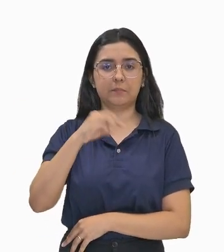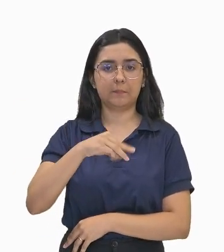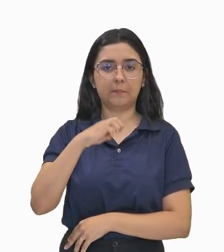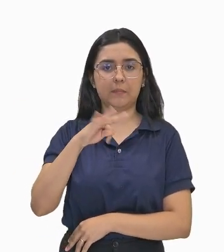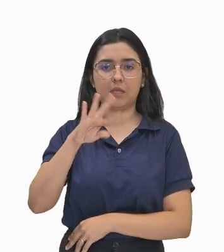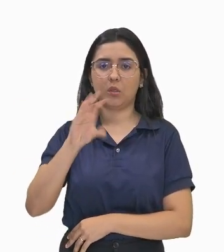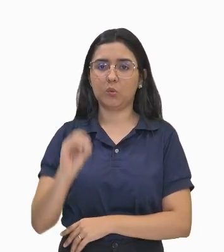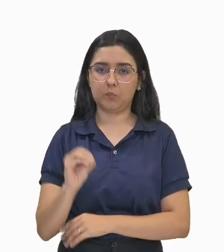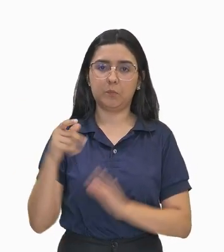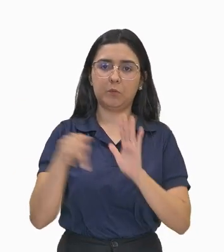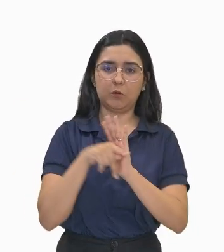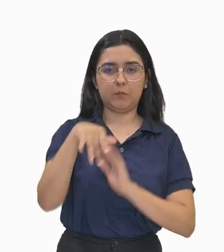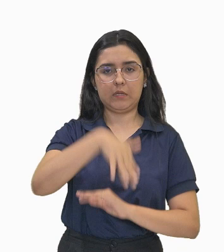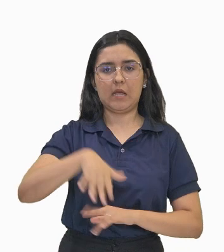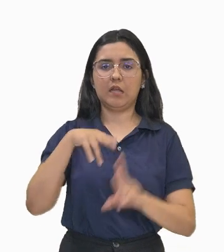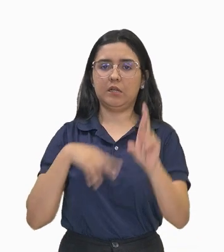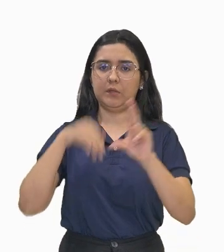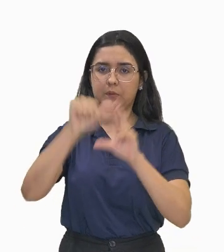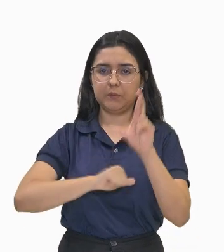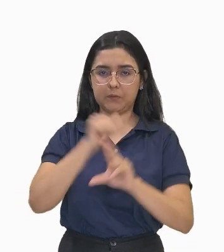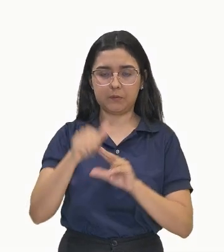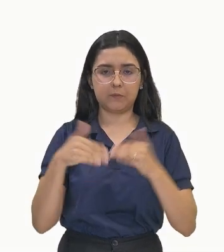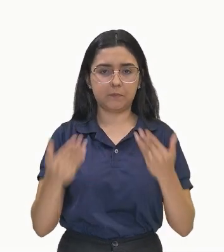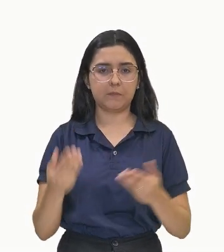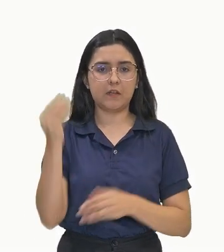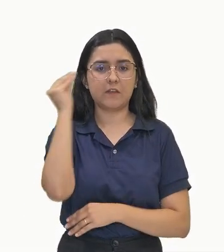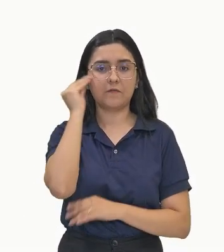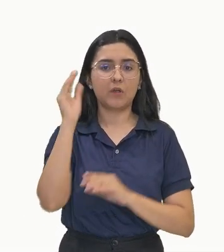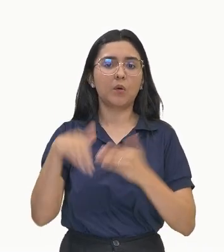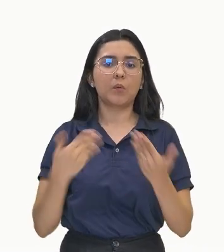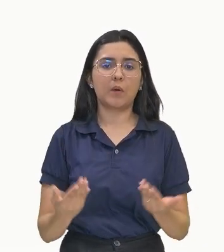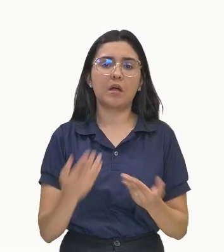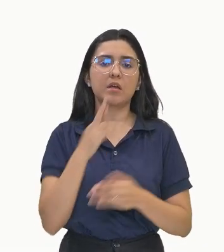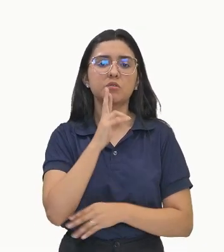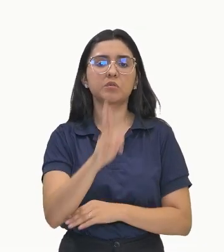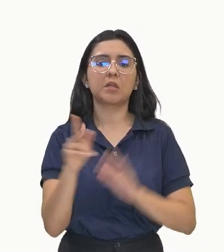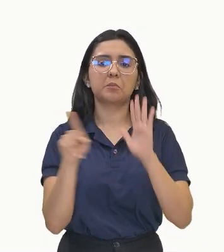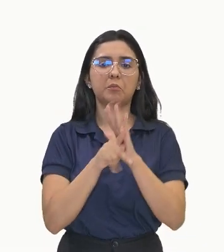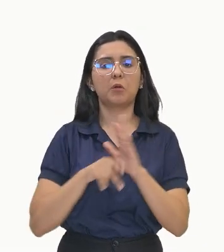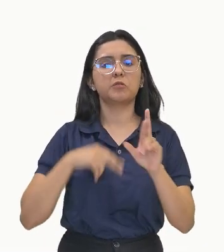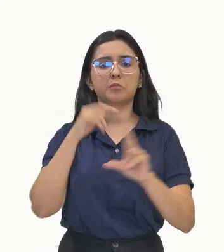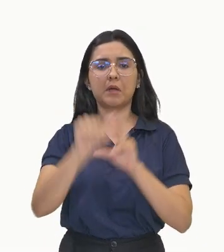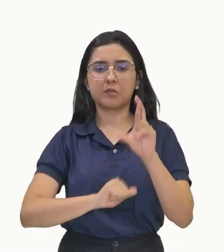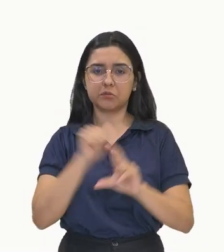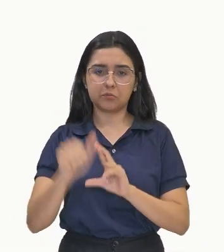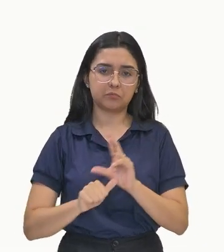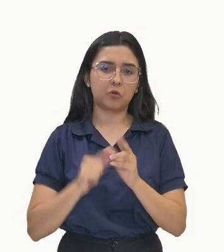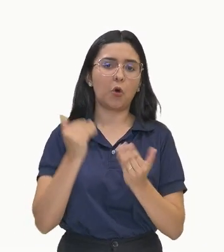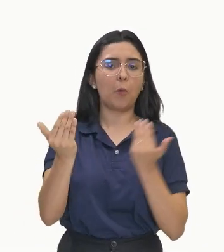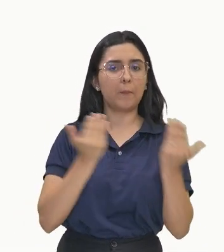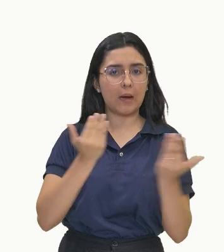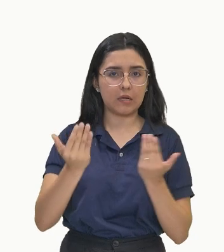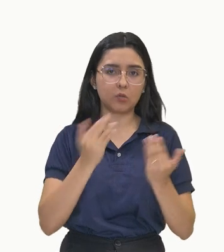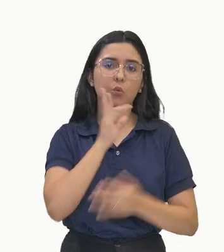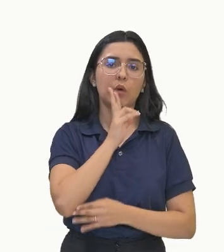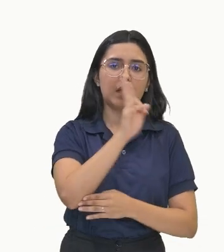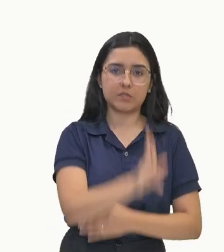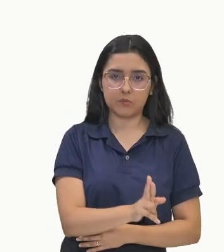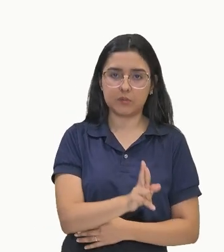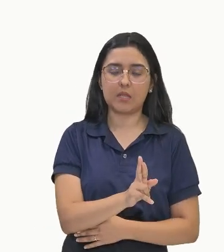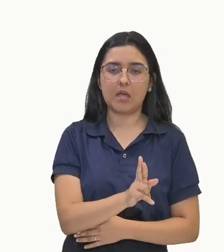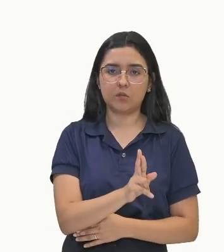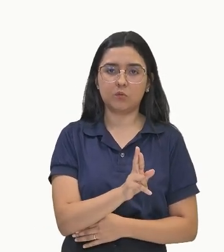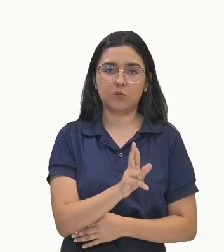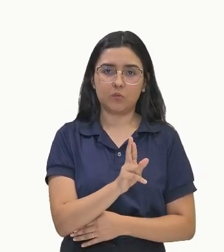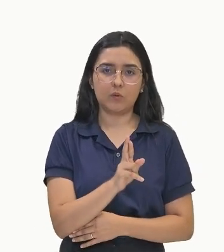O rendimento mede a eficiência de uma reação química, comparando o que foi obtido, que é o rendimento